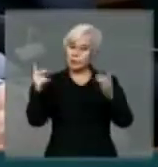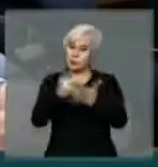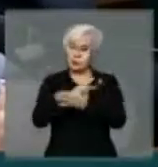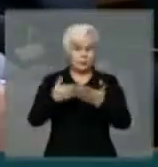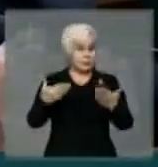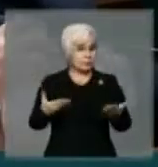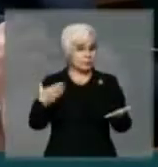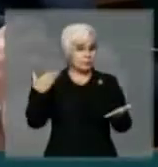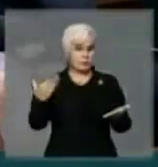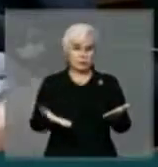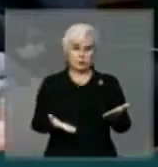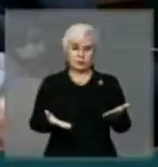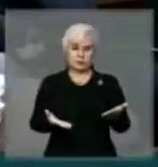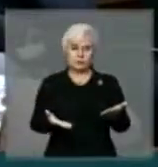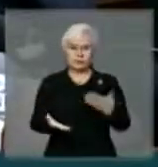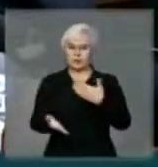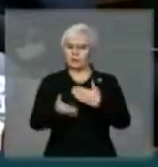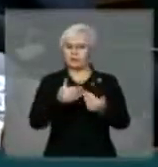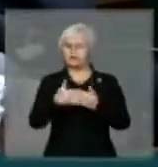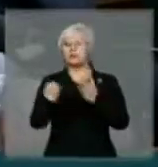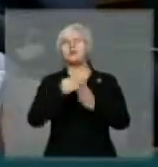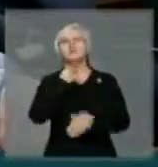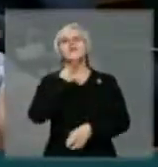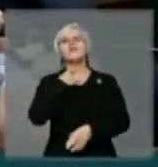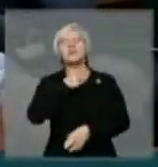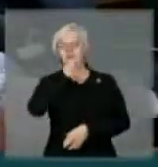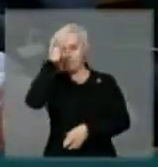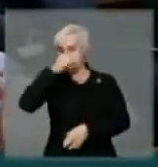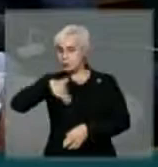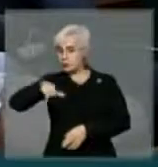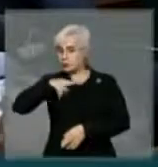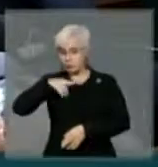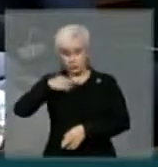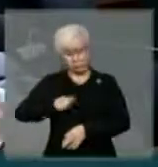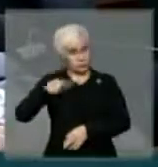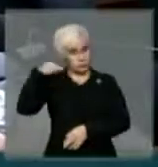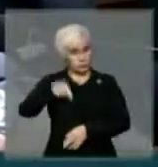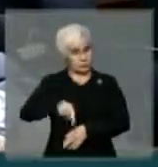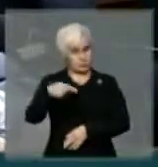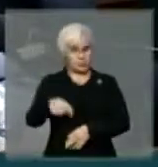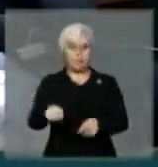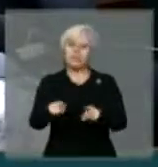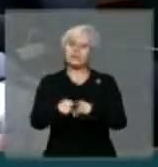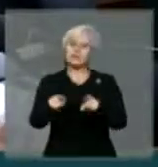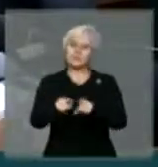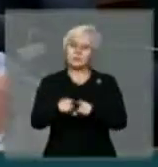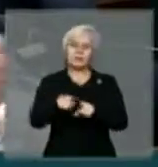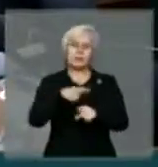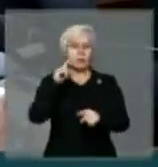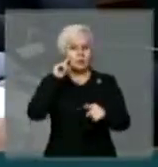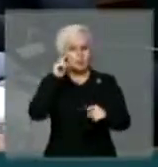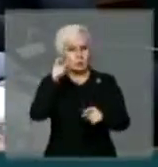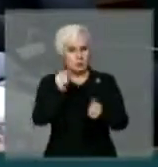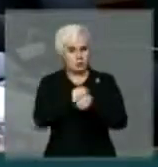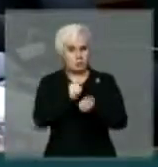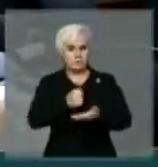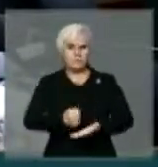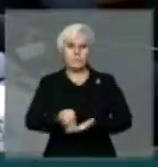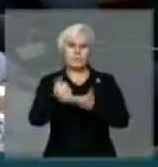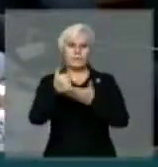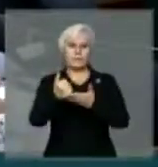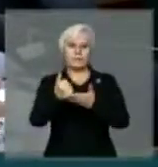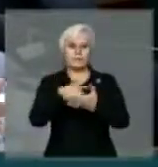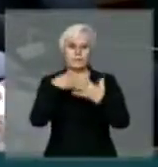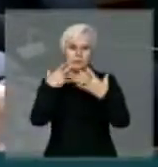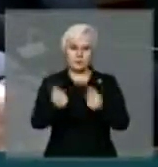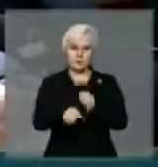né, independente da vontade dos que estão aqui e de outros que também não estão, mas certamente estão